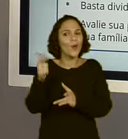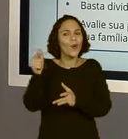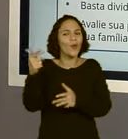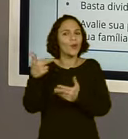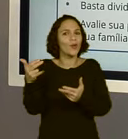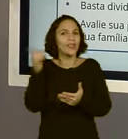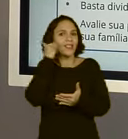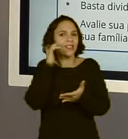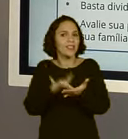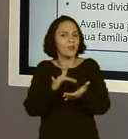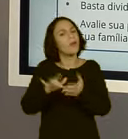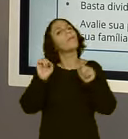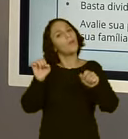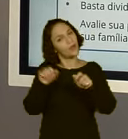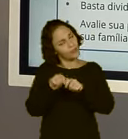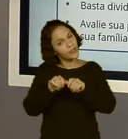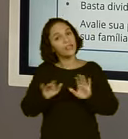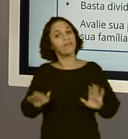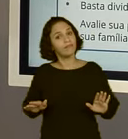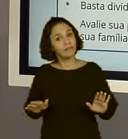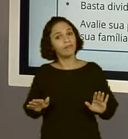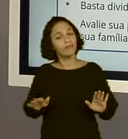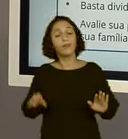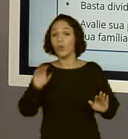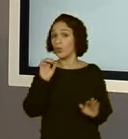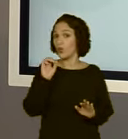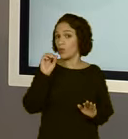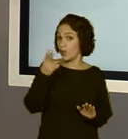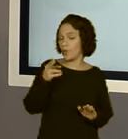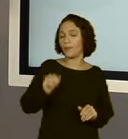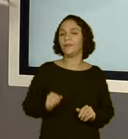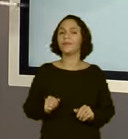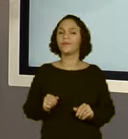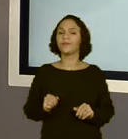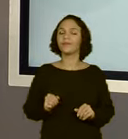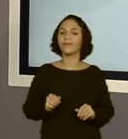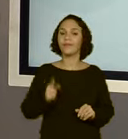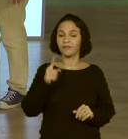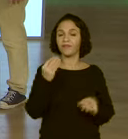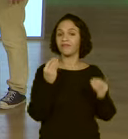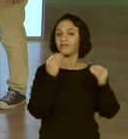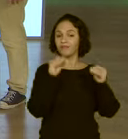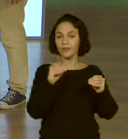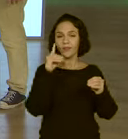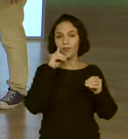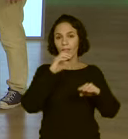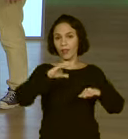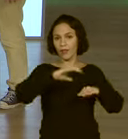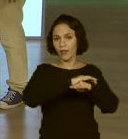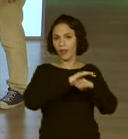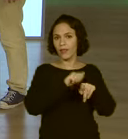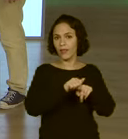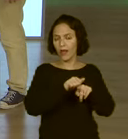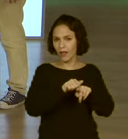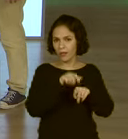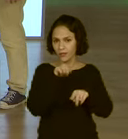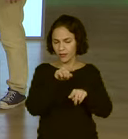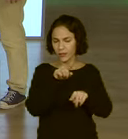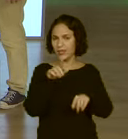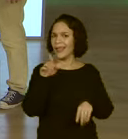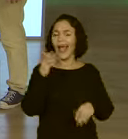para o celular, você pode fazer isso. Ou então, você vai colocar aqui, ó, o tênis, ele é o